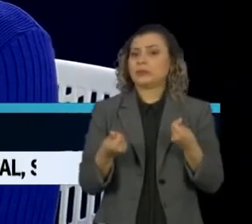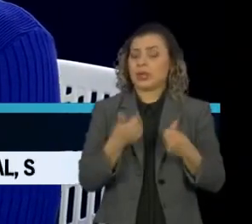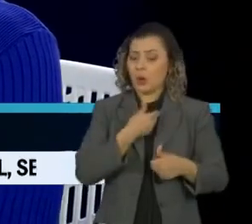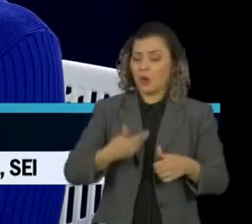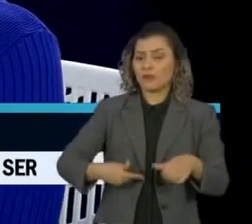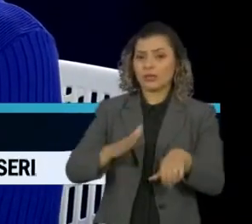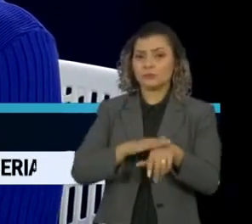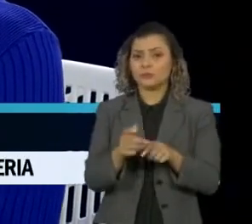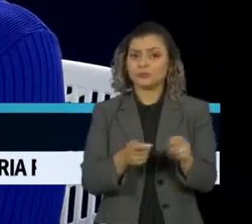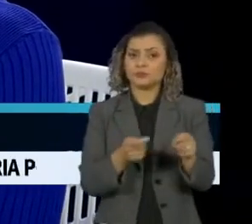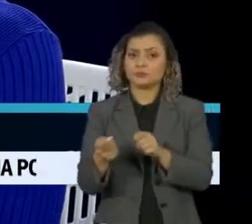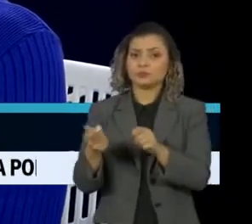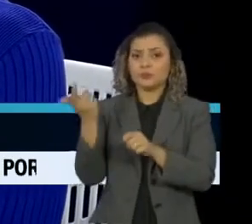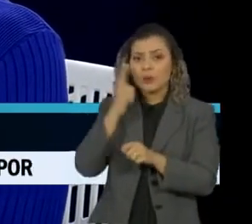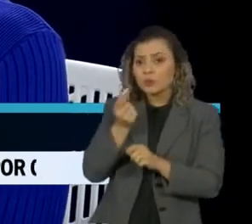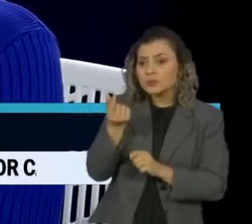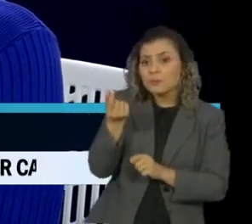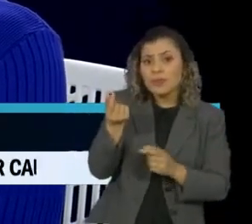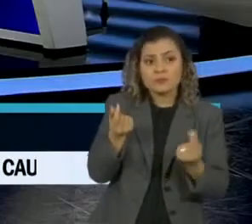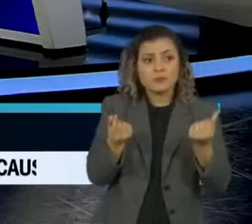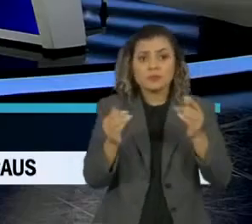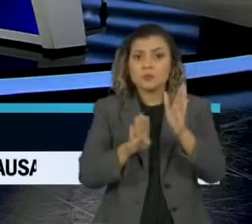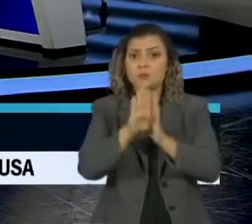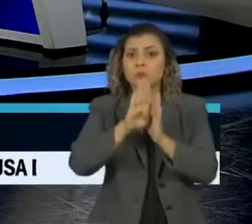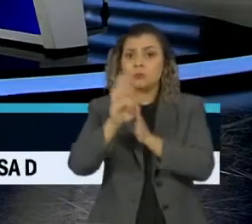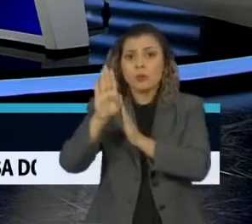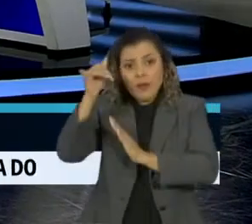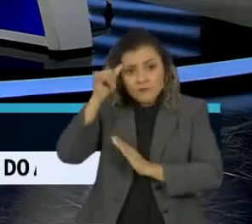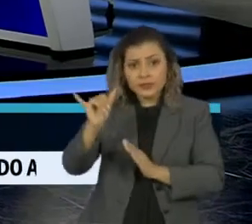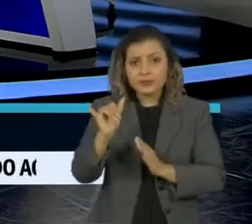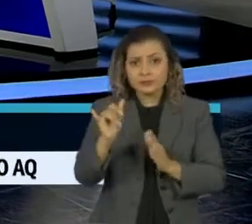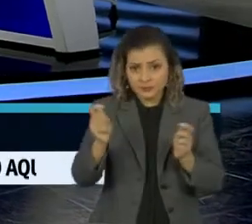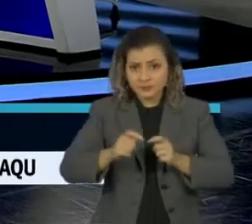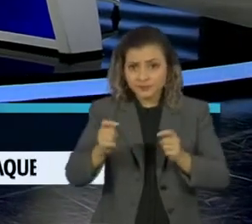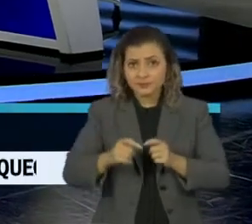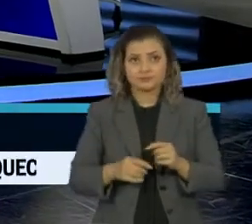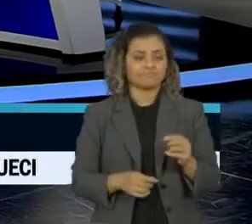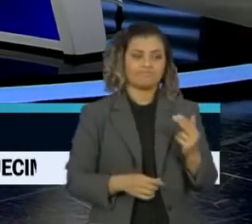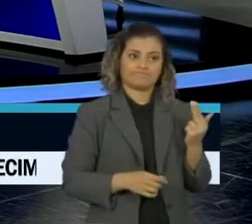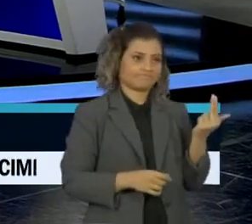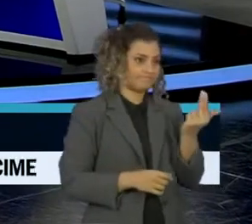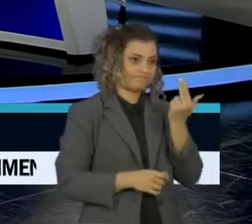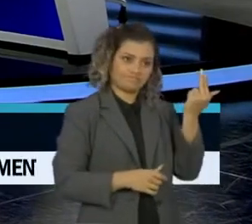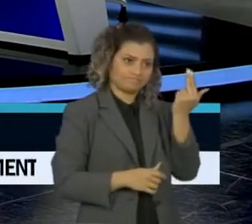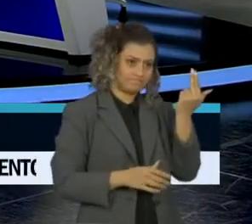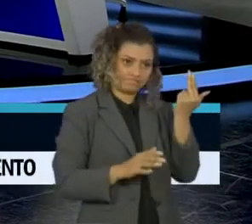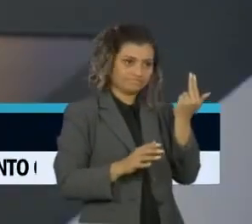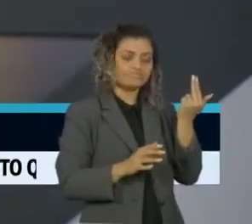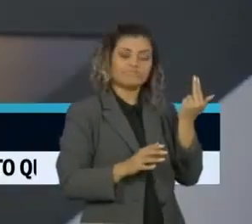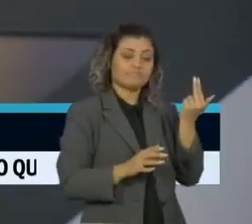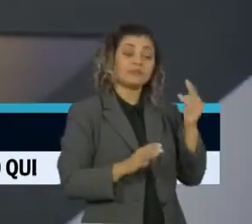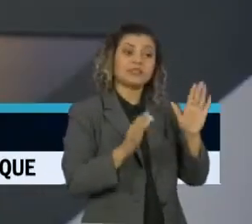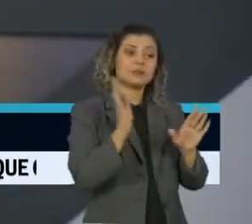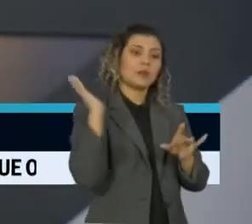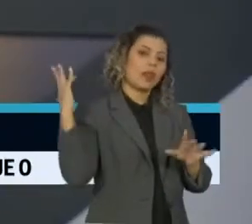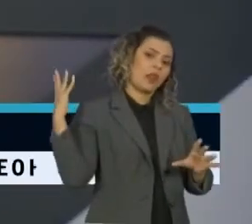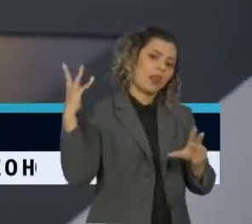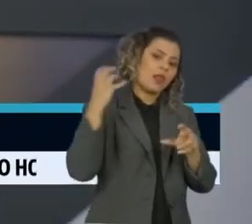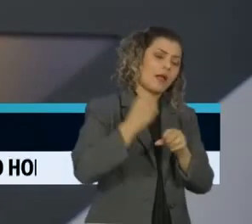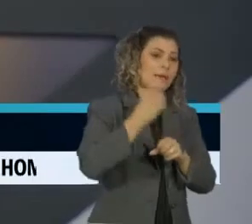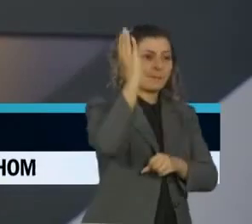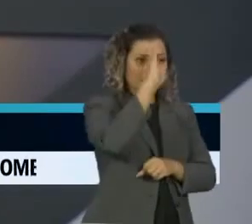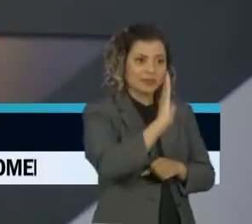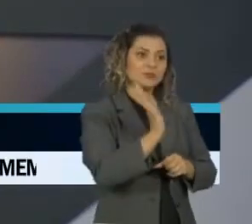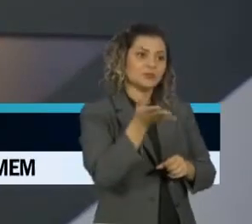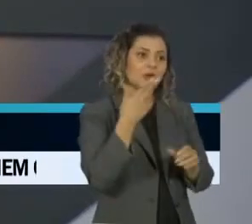Estado para os preços dos alimentos? Não. Todas as tentativas históricas, o Brasil tem várias,